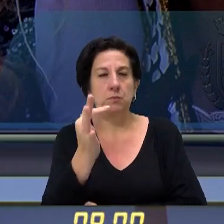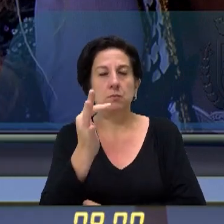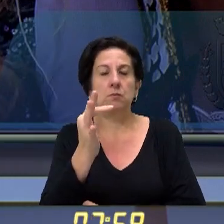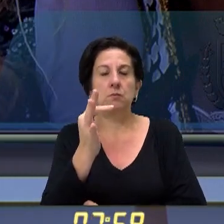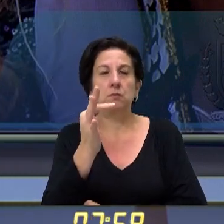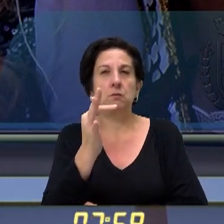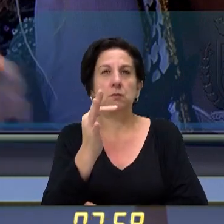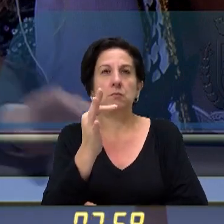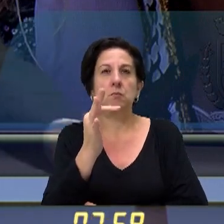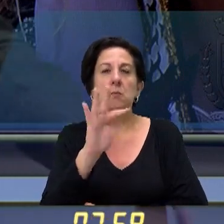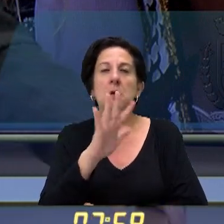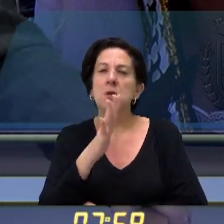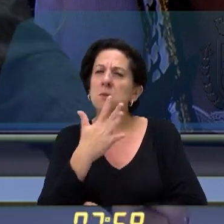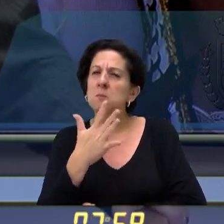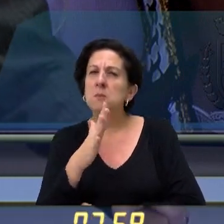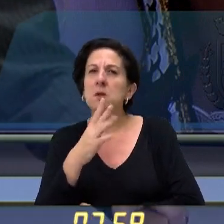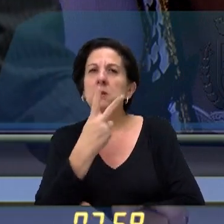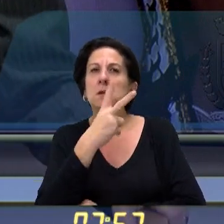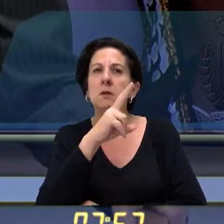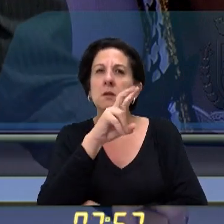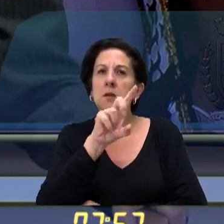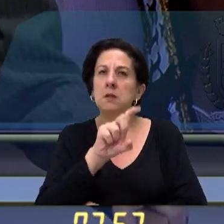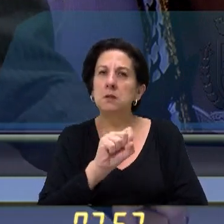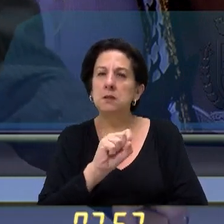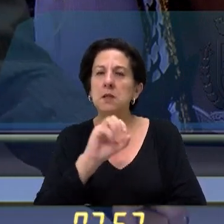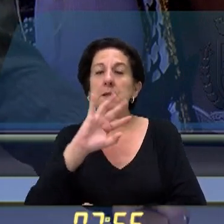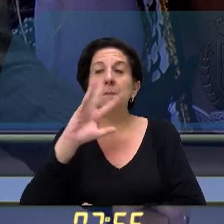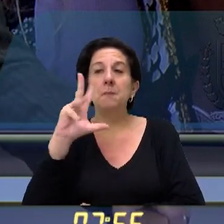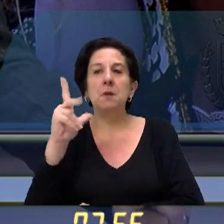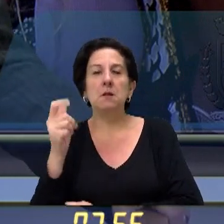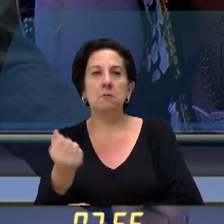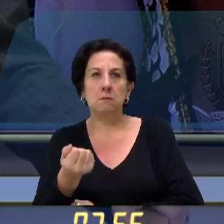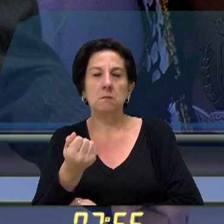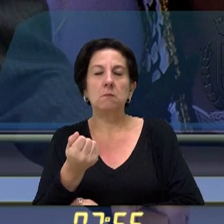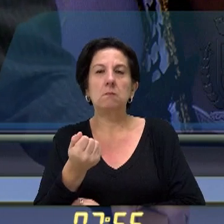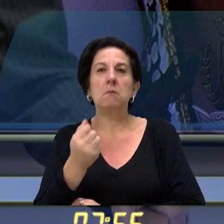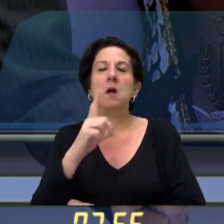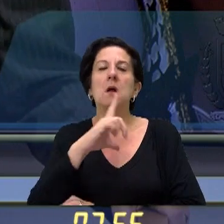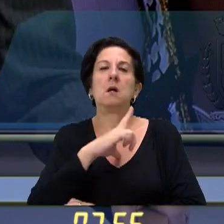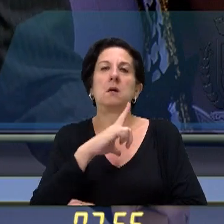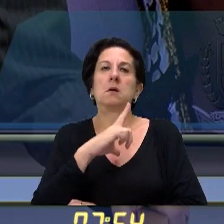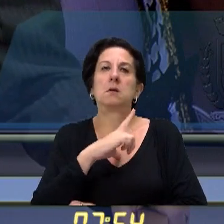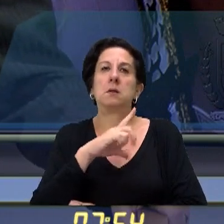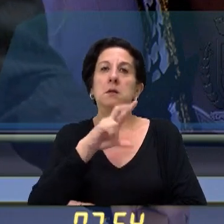aí aproximadamente de 510 milhões, nós temos aí